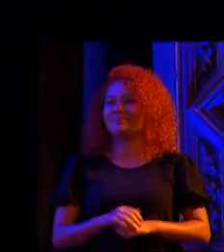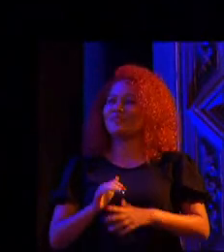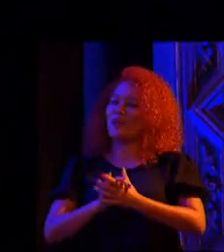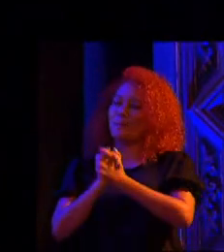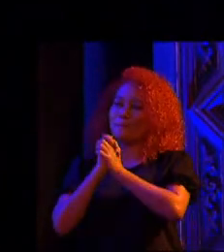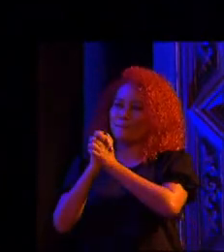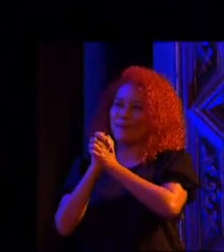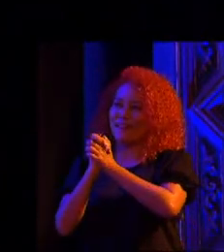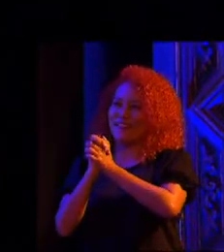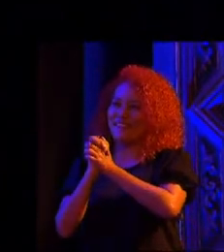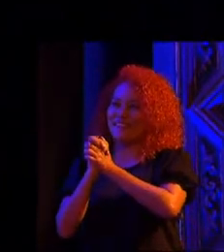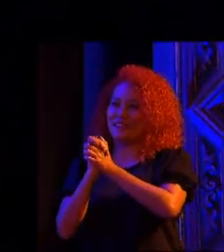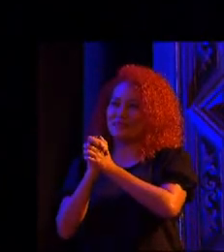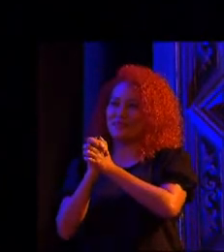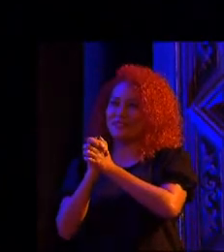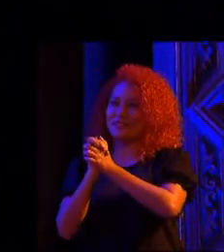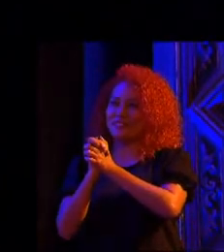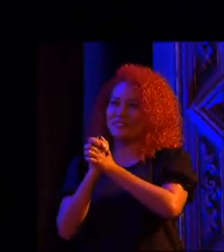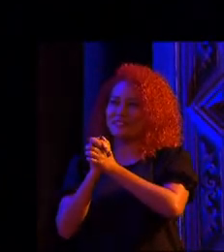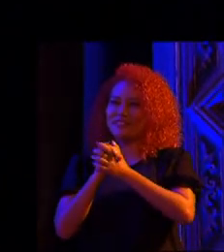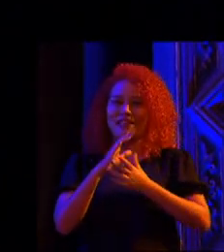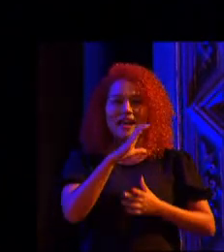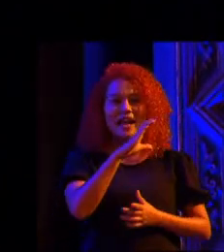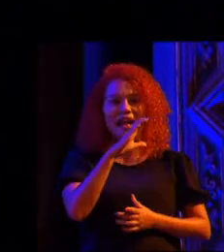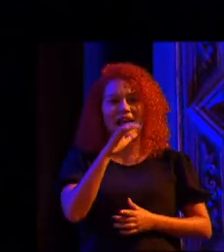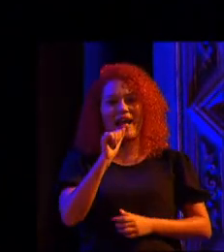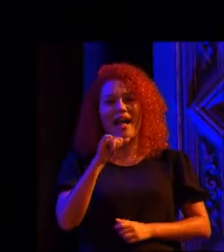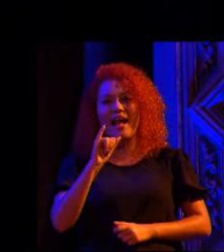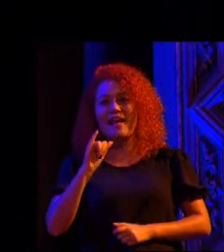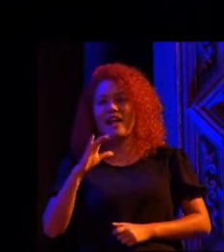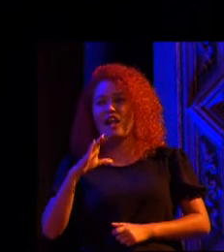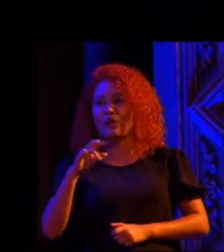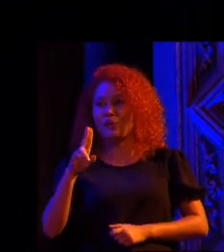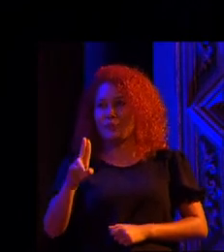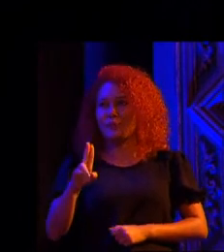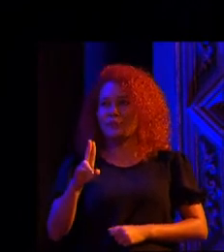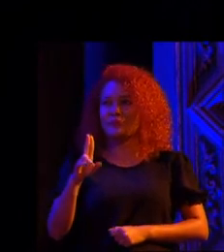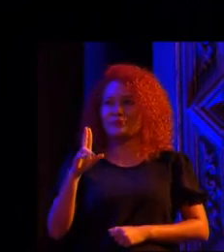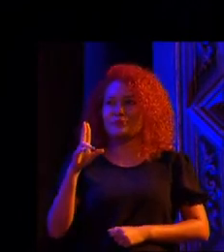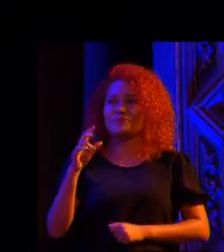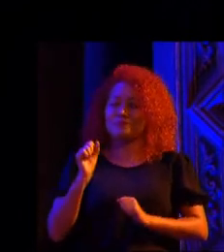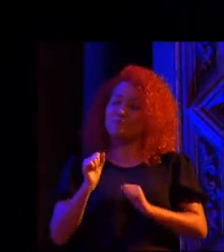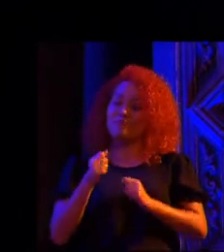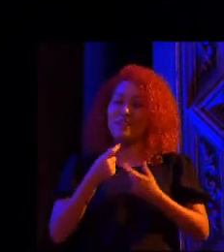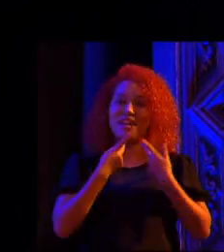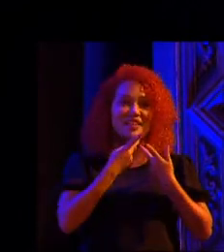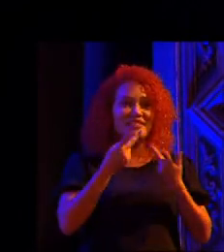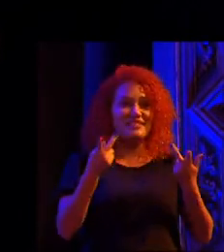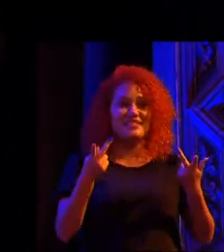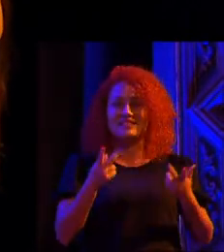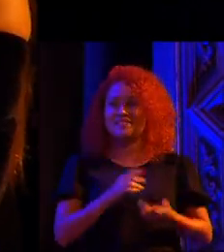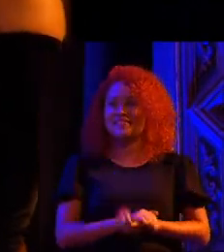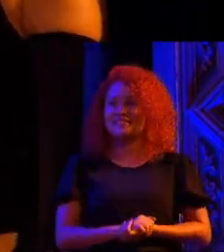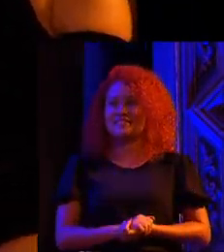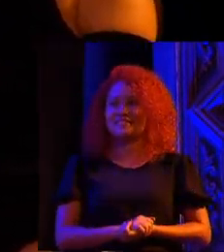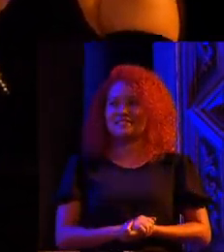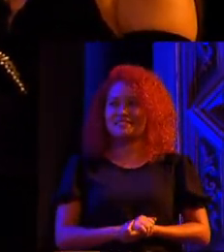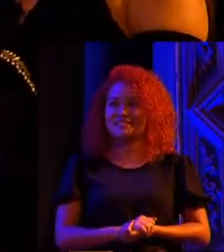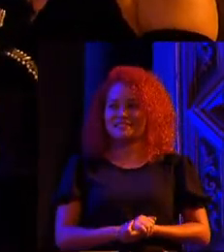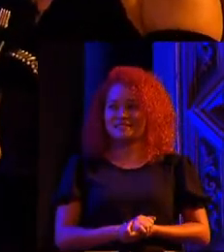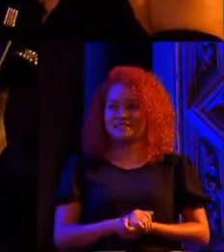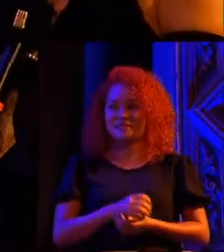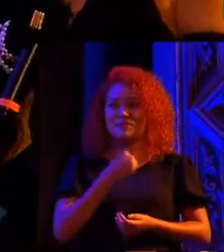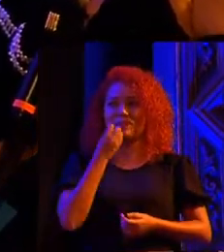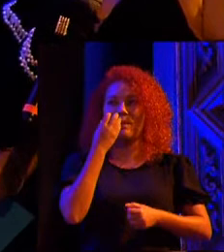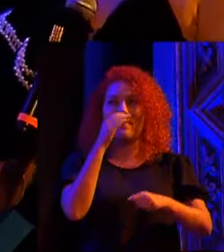Parabéns, Caico, nosso querido, receba esse prêmio e pode falar. É, boa noite,